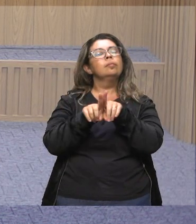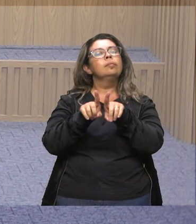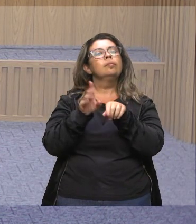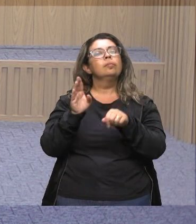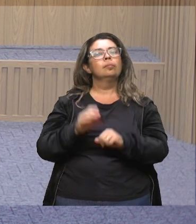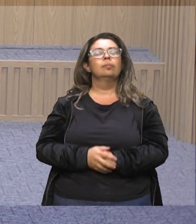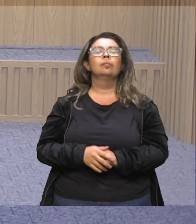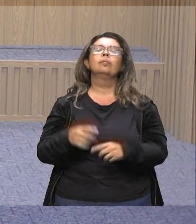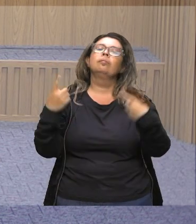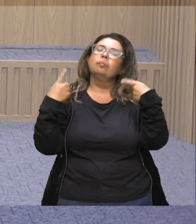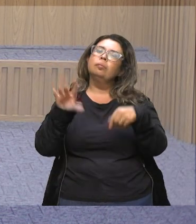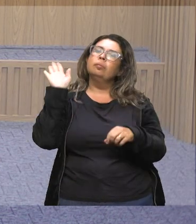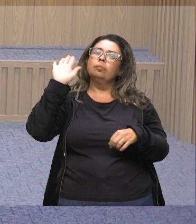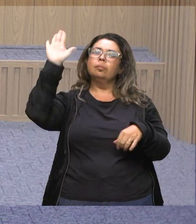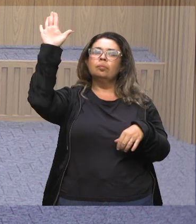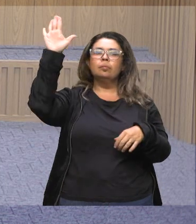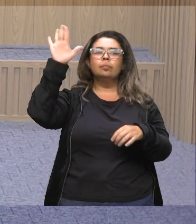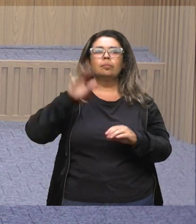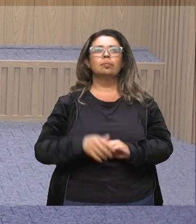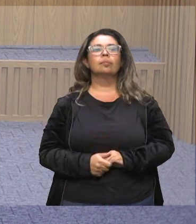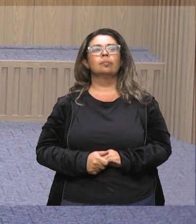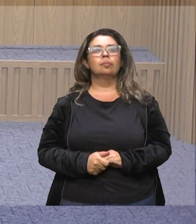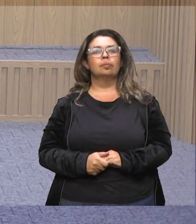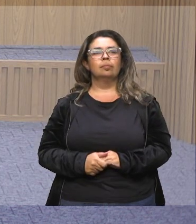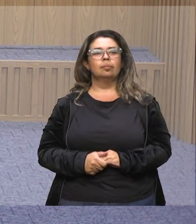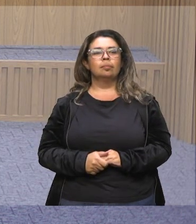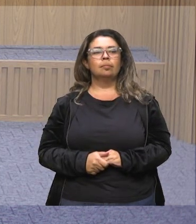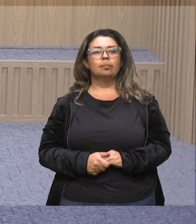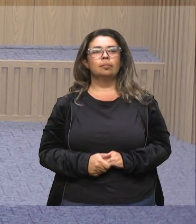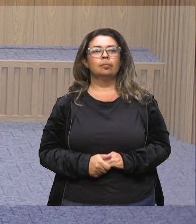os contrários que se manifestem.